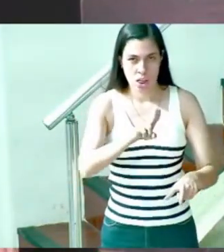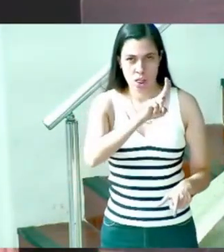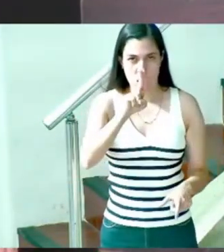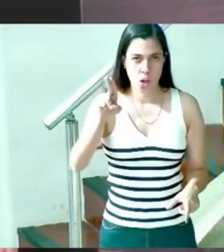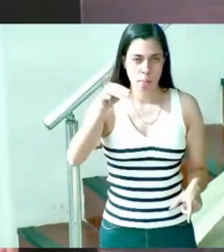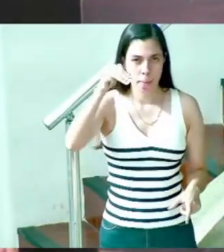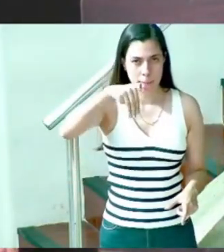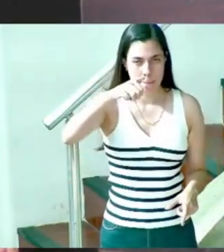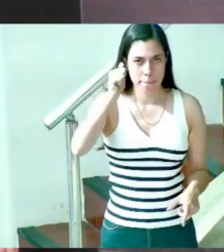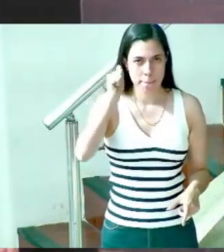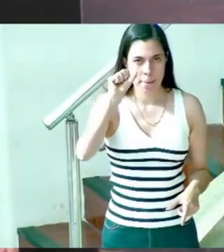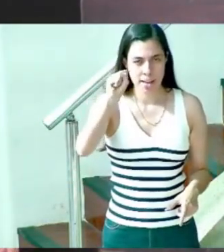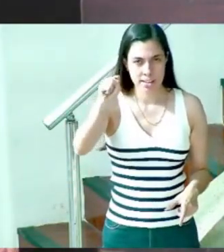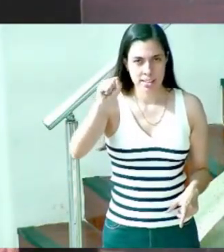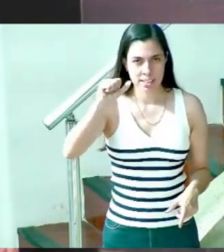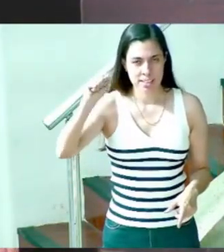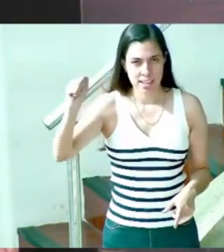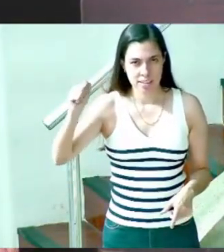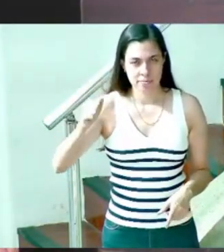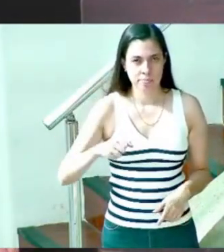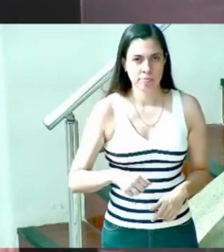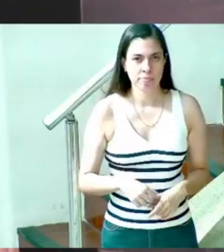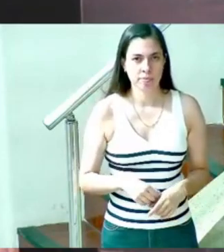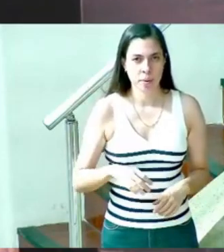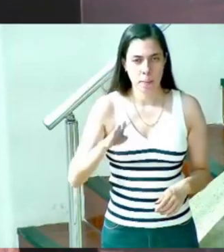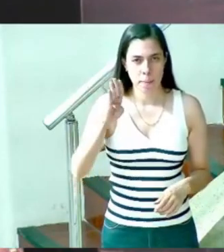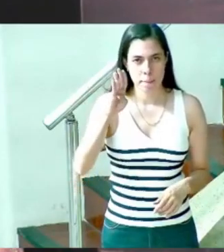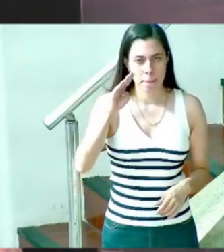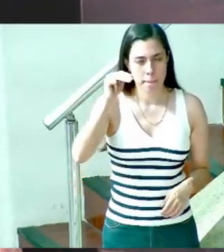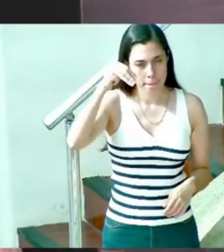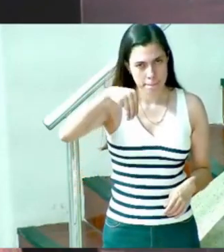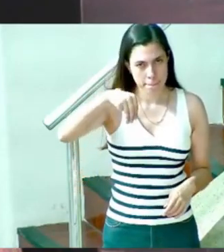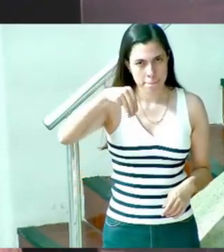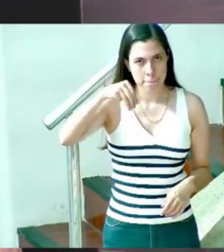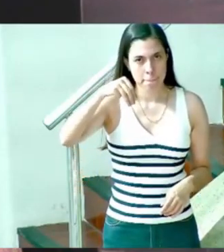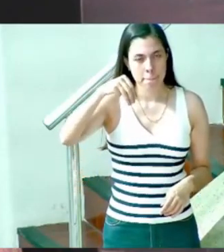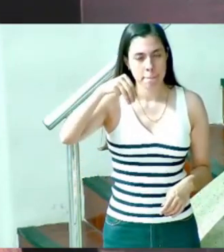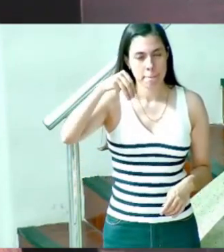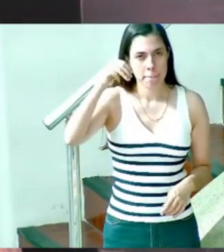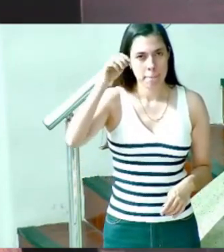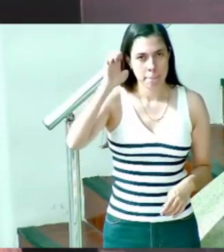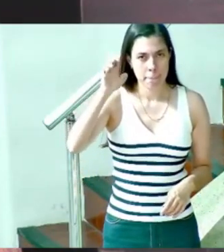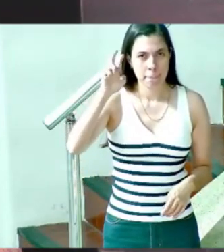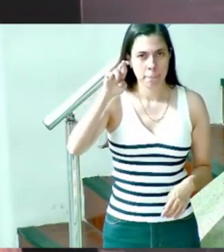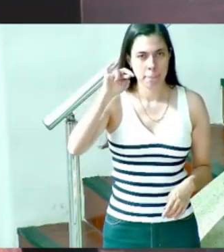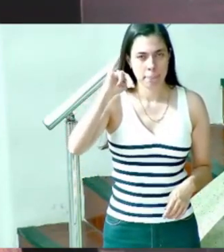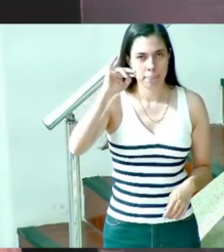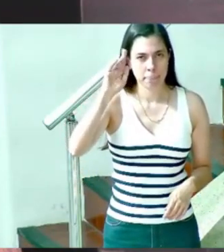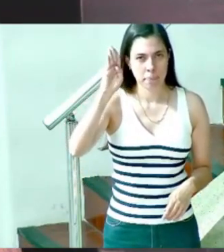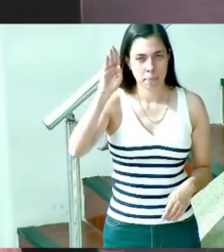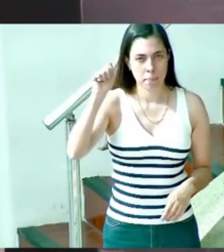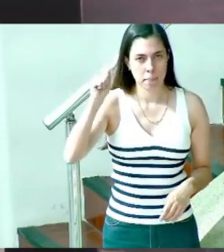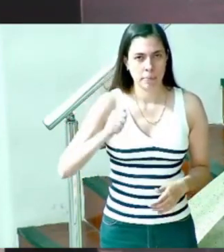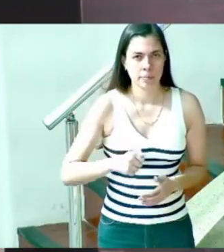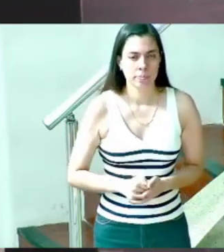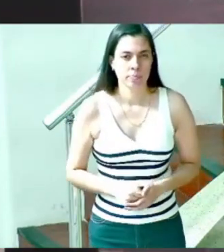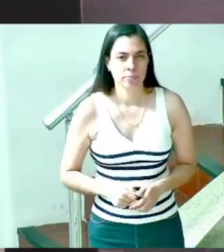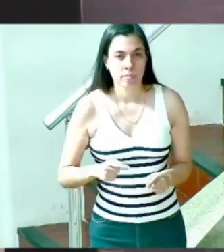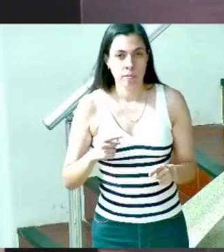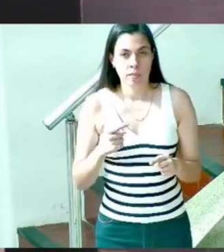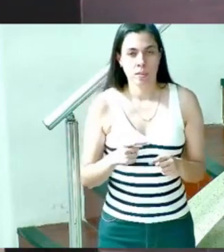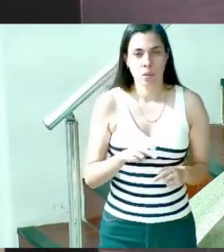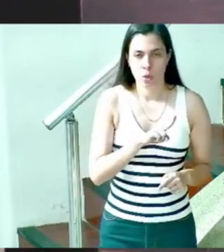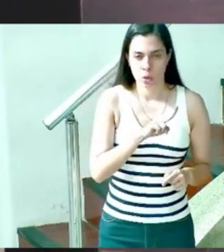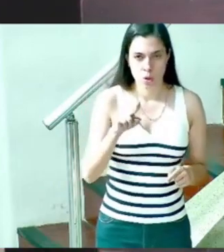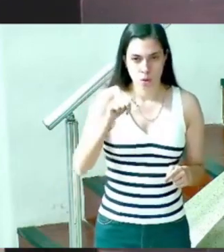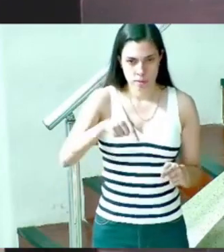Meribá, por causa da contenda dos filhos de Israel, e porque tentaram ao Senhor, dizendo: está o Senhor no